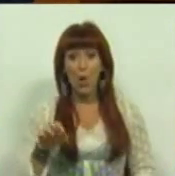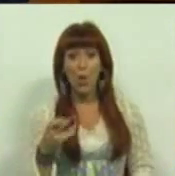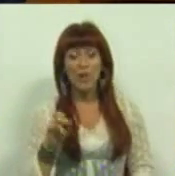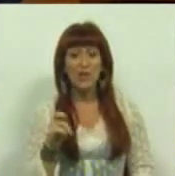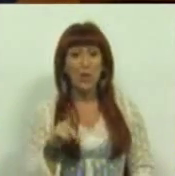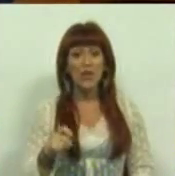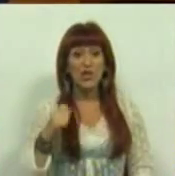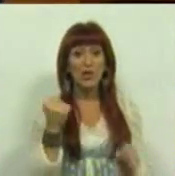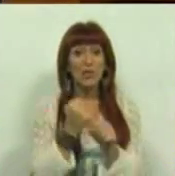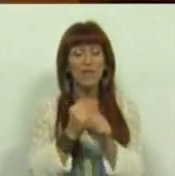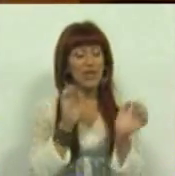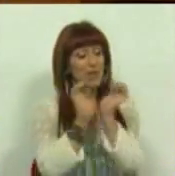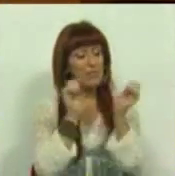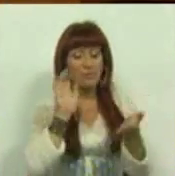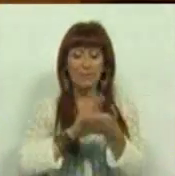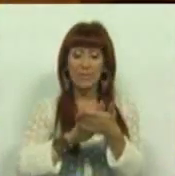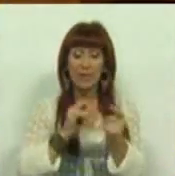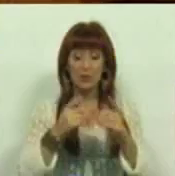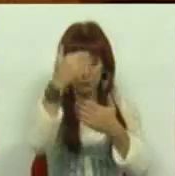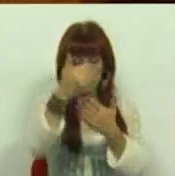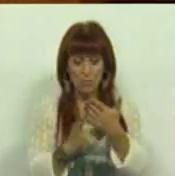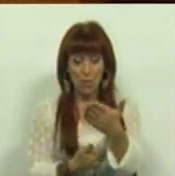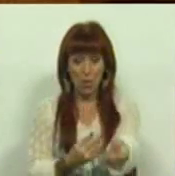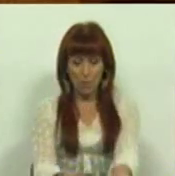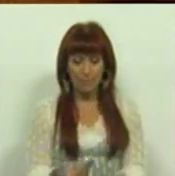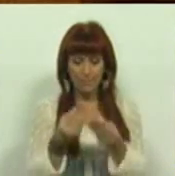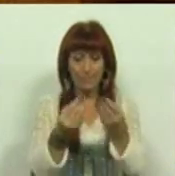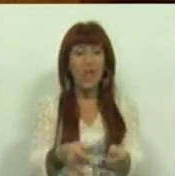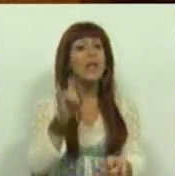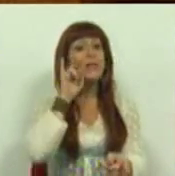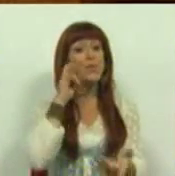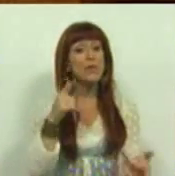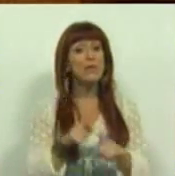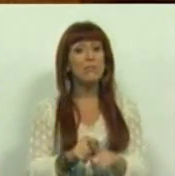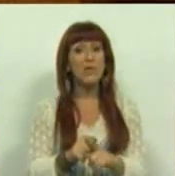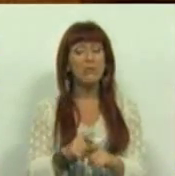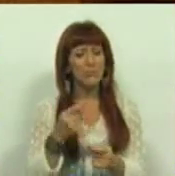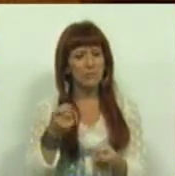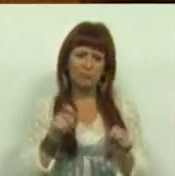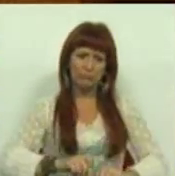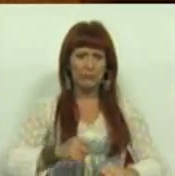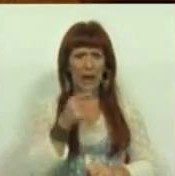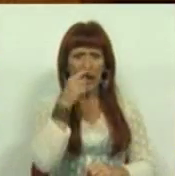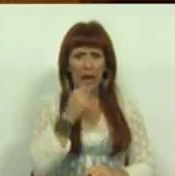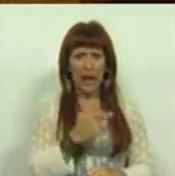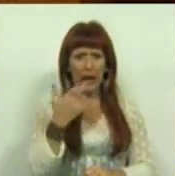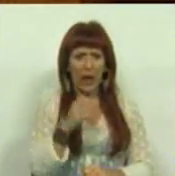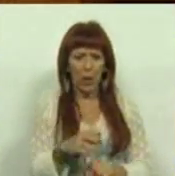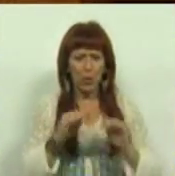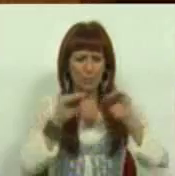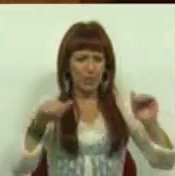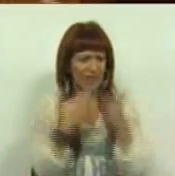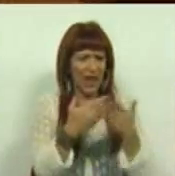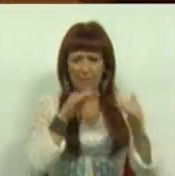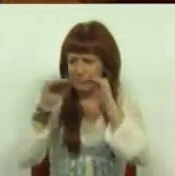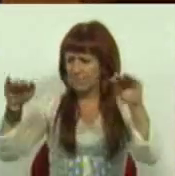da Segurança Social emitiram um comunicado onde asseguravam que as incorreções na atribuição dos escalões